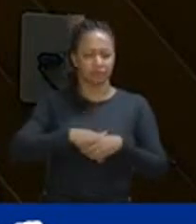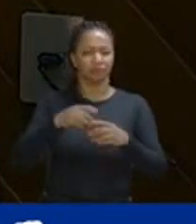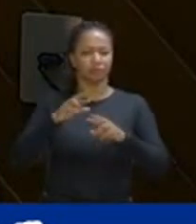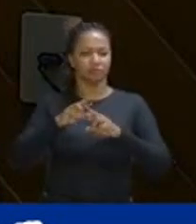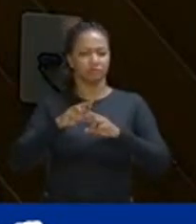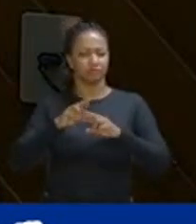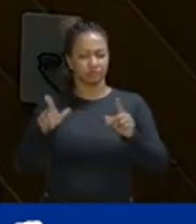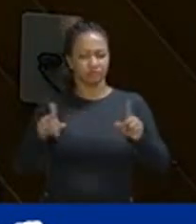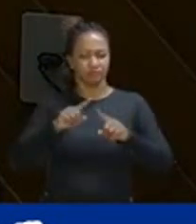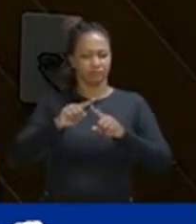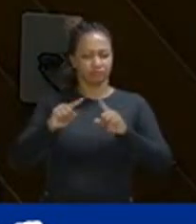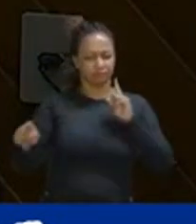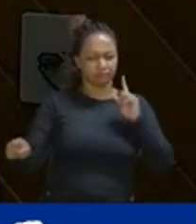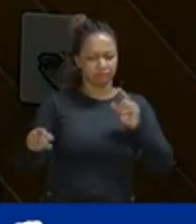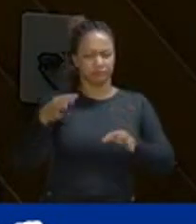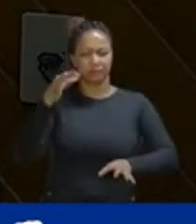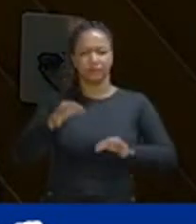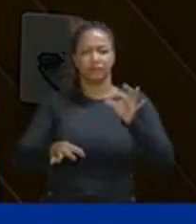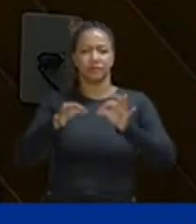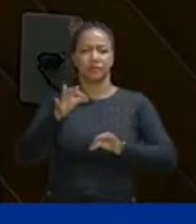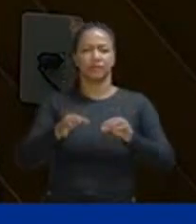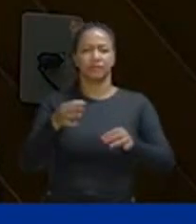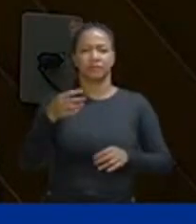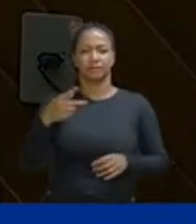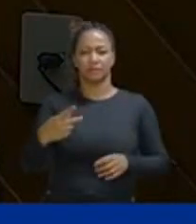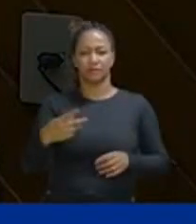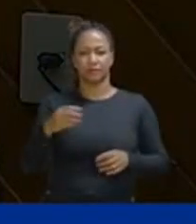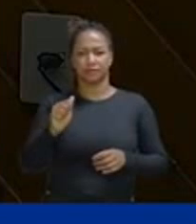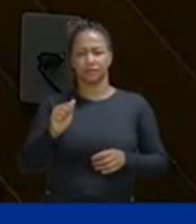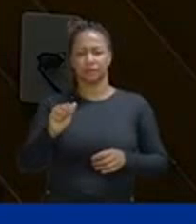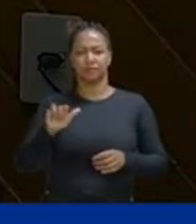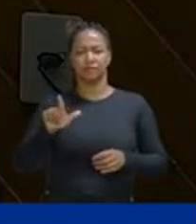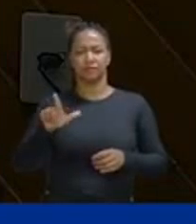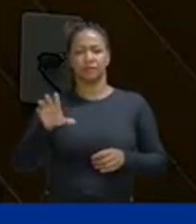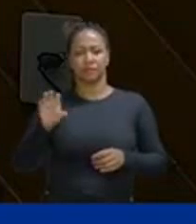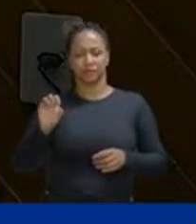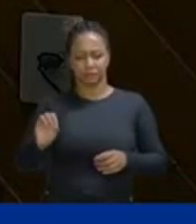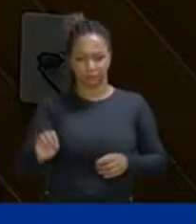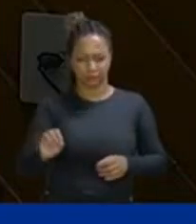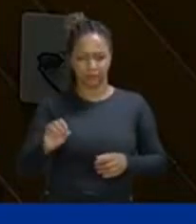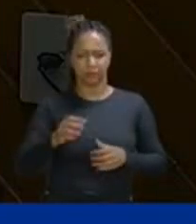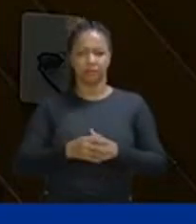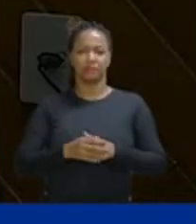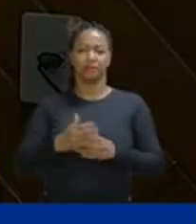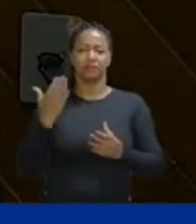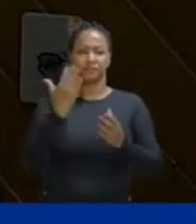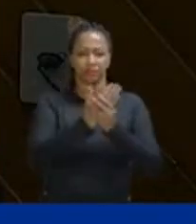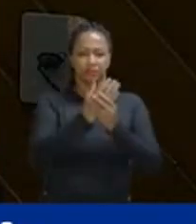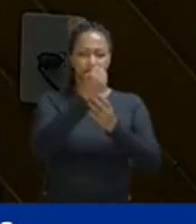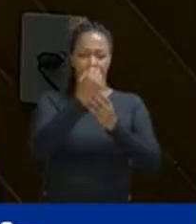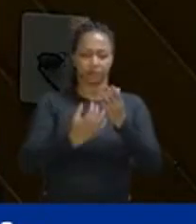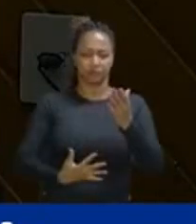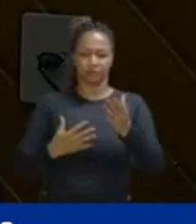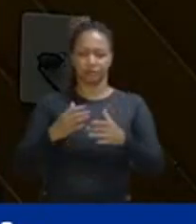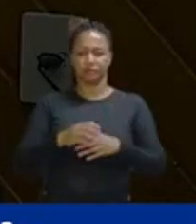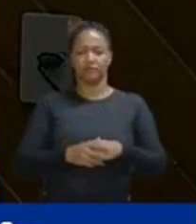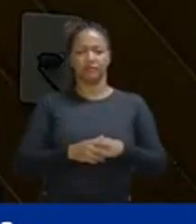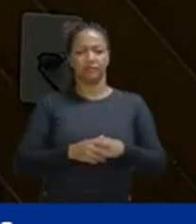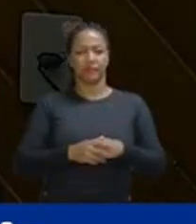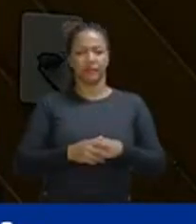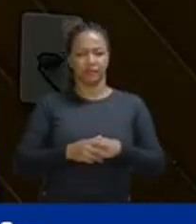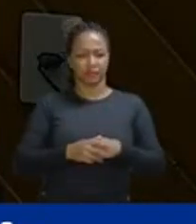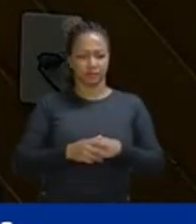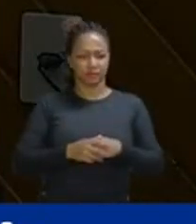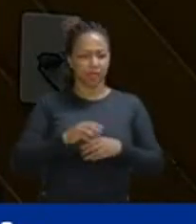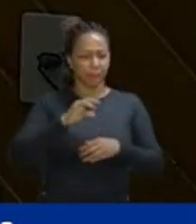do juiz Paulo Madeira, por ocasião do julgamento que gerou os embargos, as mensagens tidas como